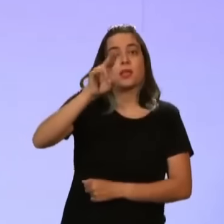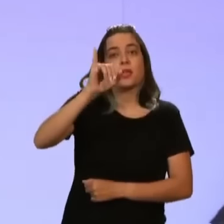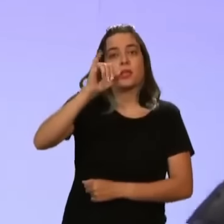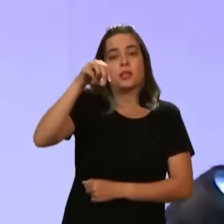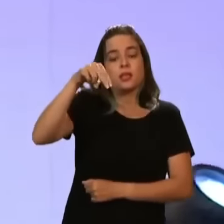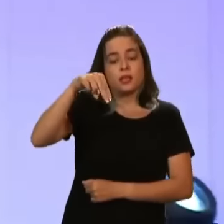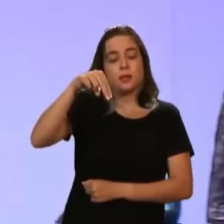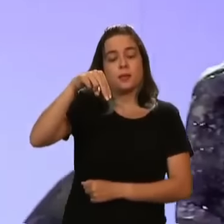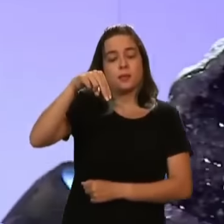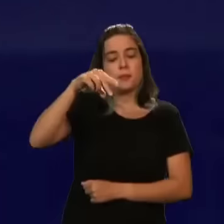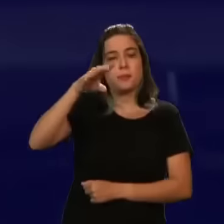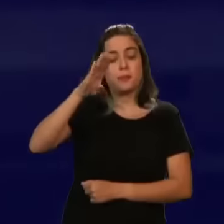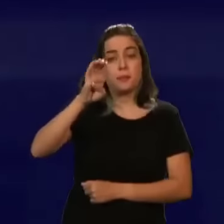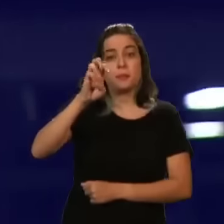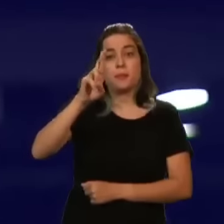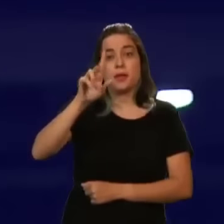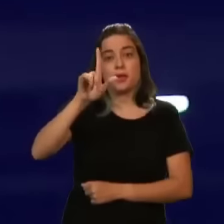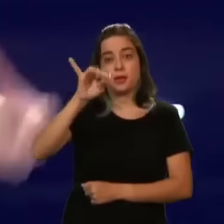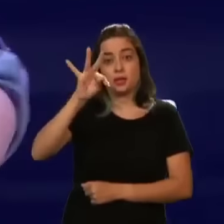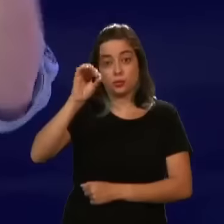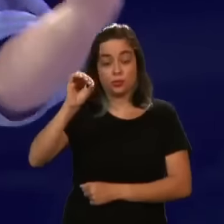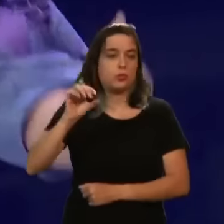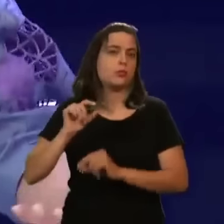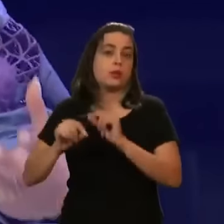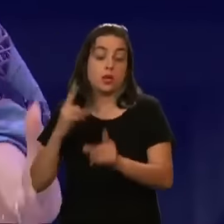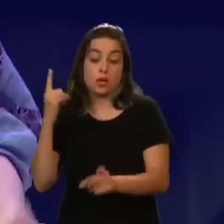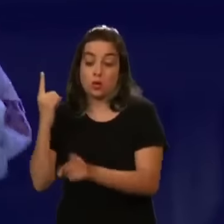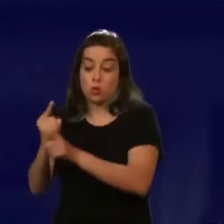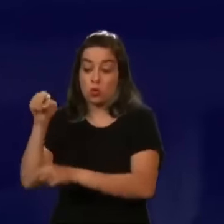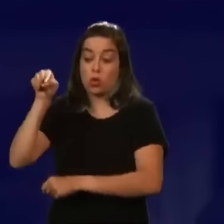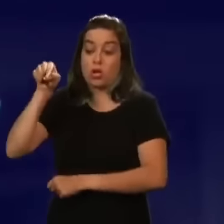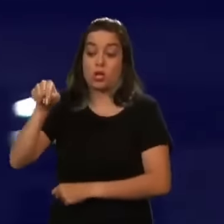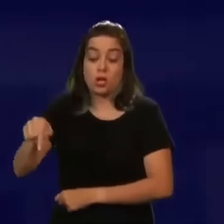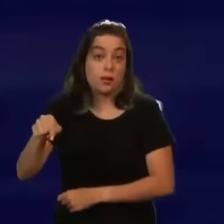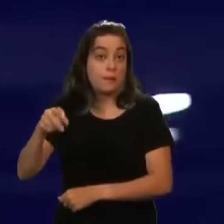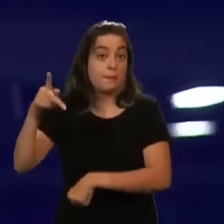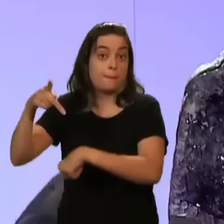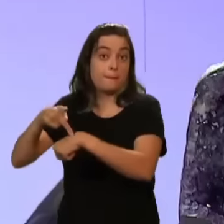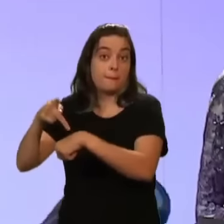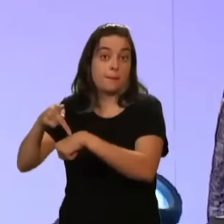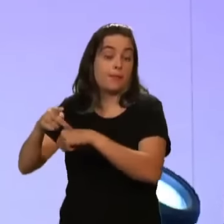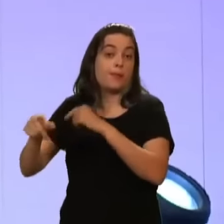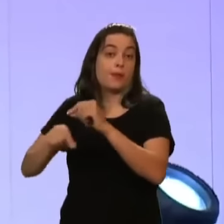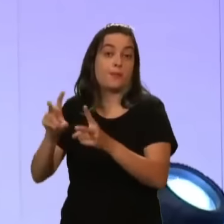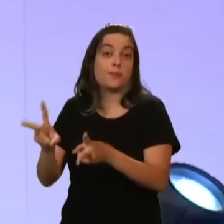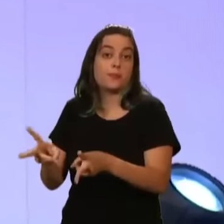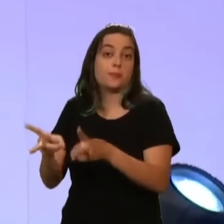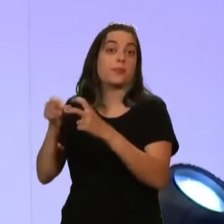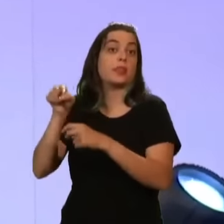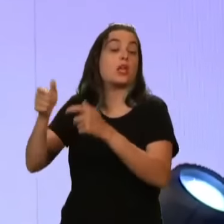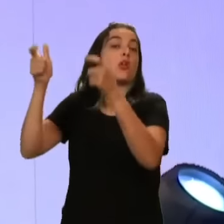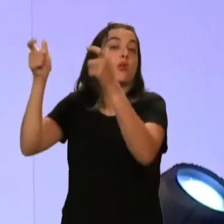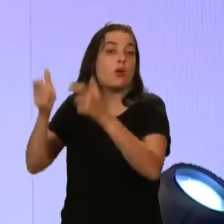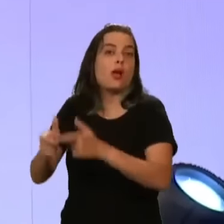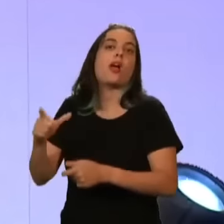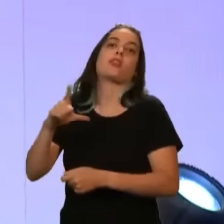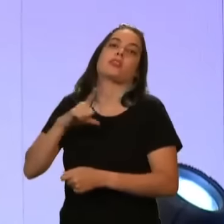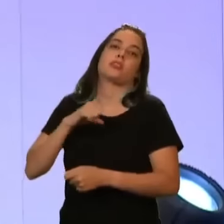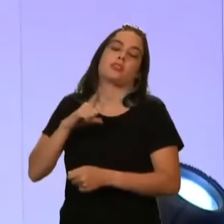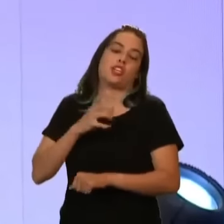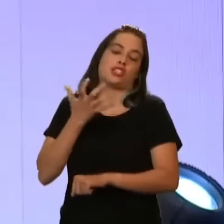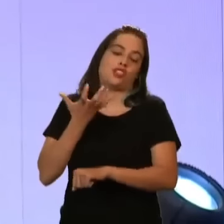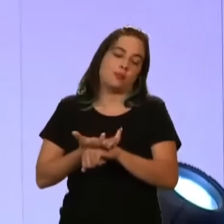eles fazem essa análise do terreno e encontram uma pedra que se chama kimberlito, eles sabem que naquele terreno tem